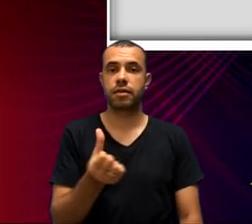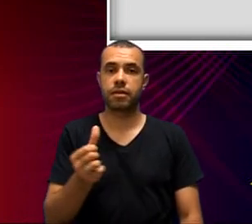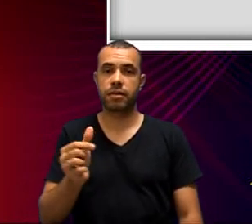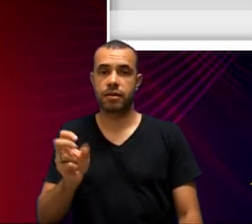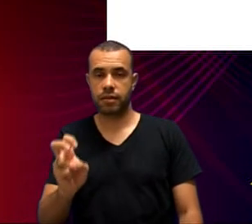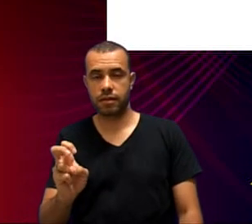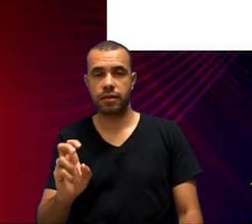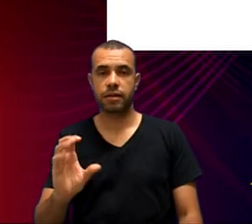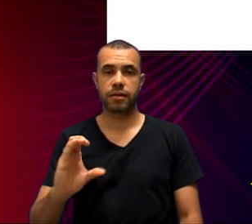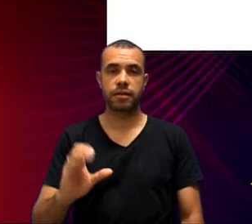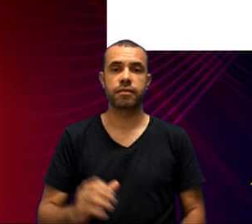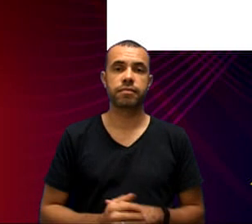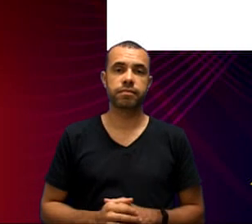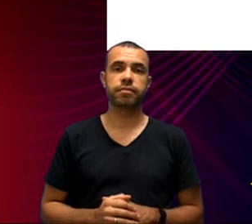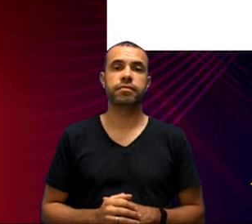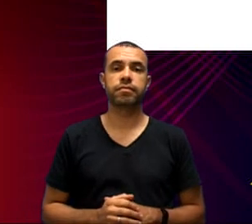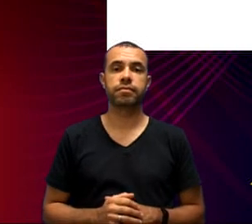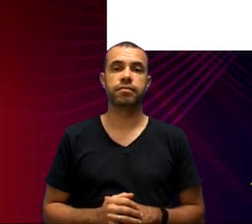R$ 101.012.065.